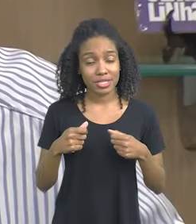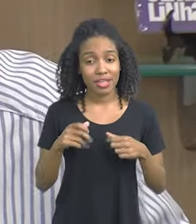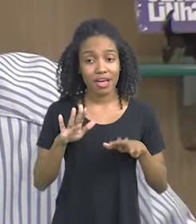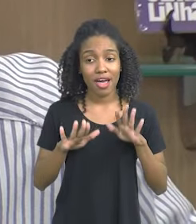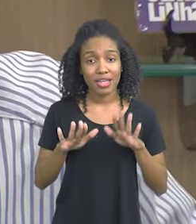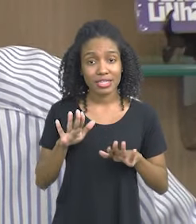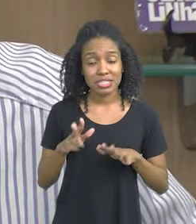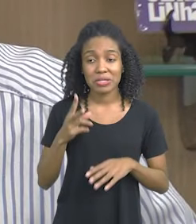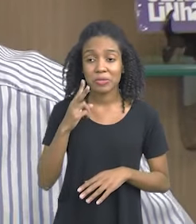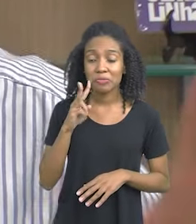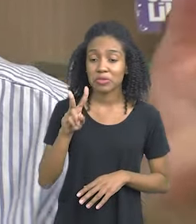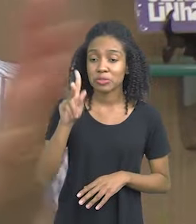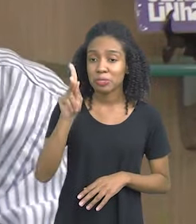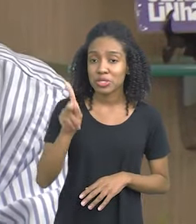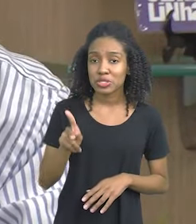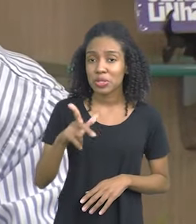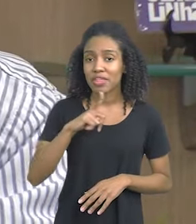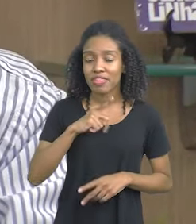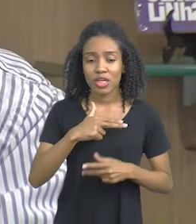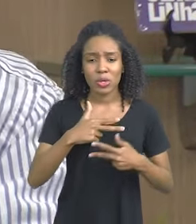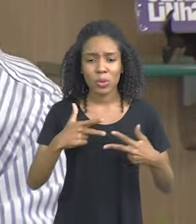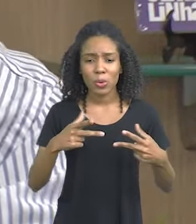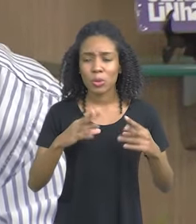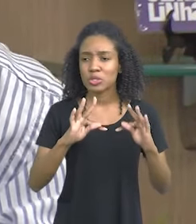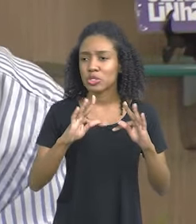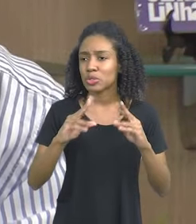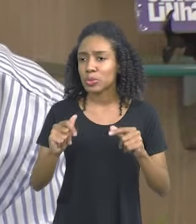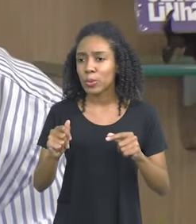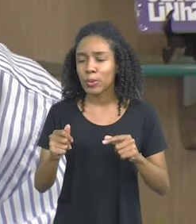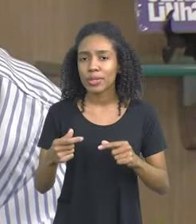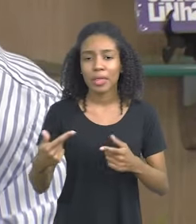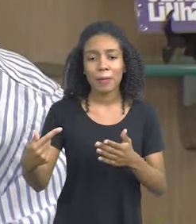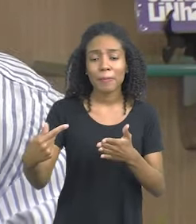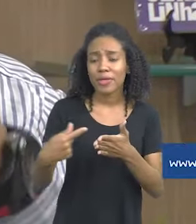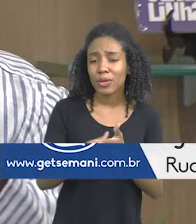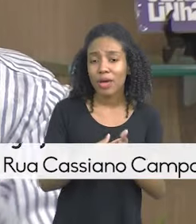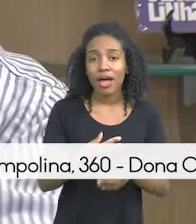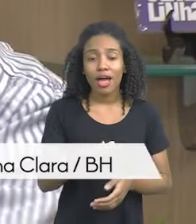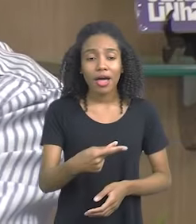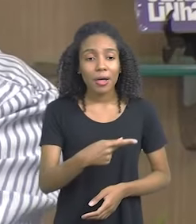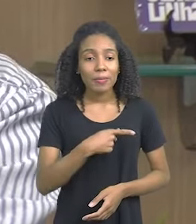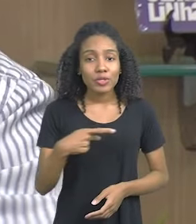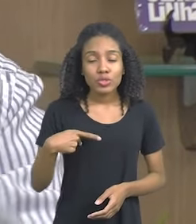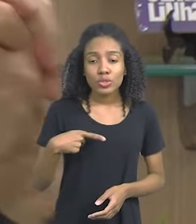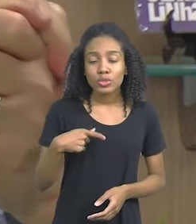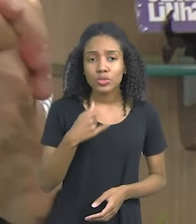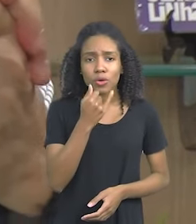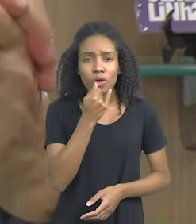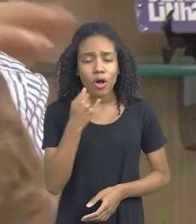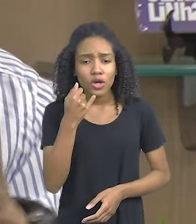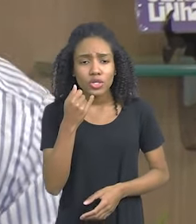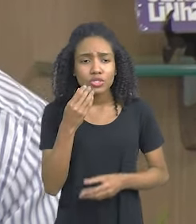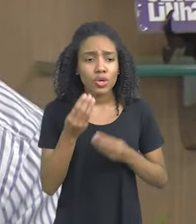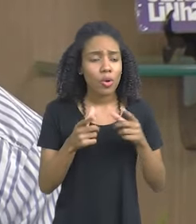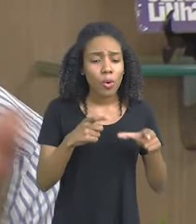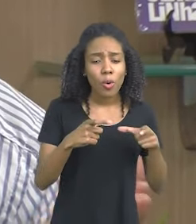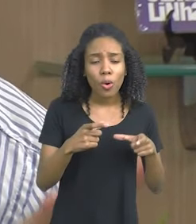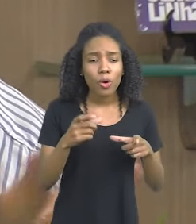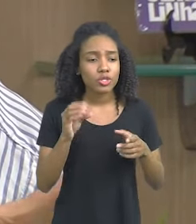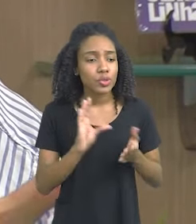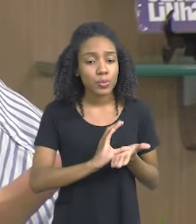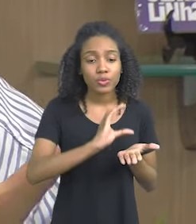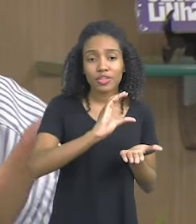do que o necessário, e elas ficam assim, pastor Jorge, onde que eu vou investir meu dinheiro? Pastor, onde que eu vou investir? Onde que eu vou dar? E